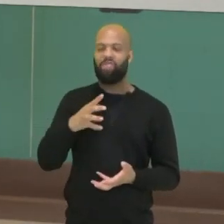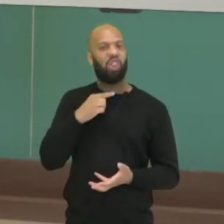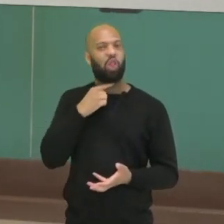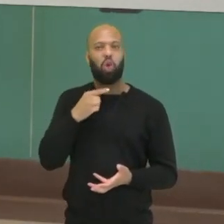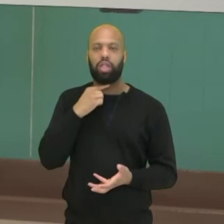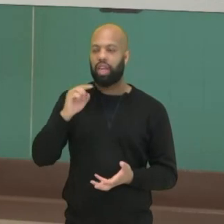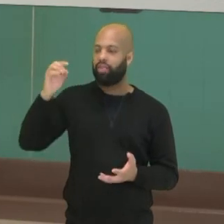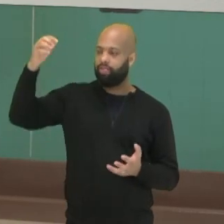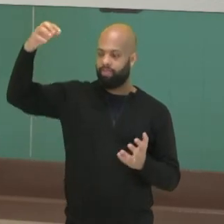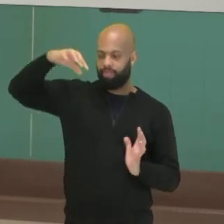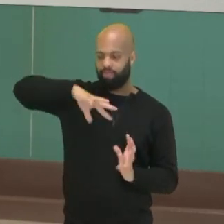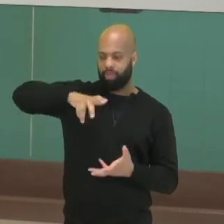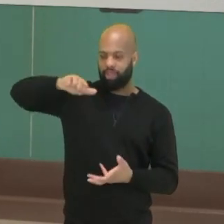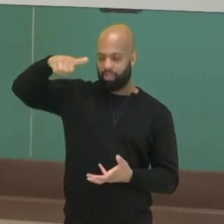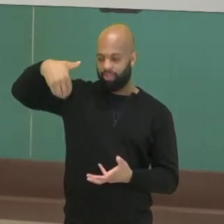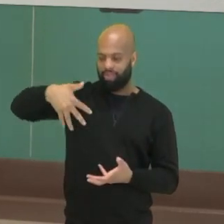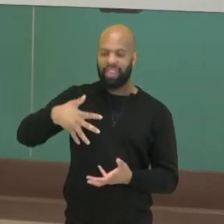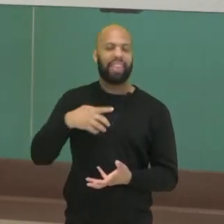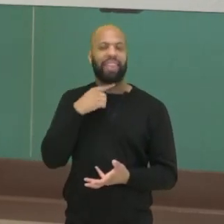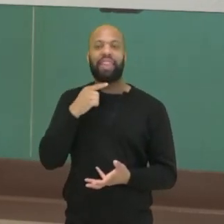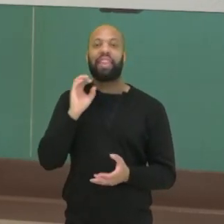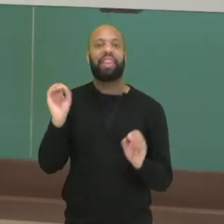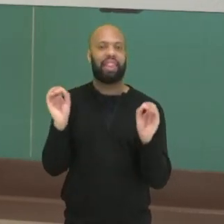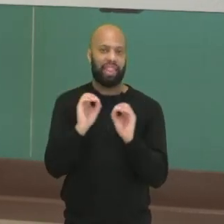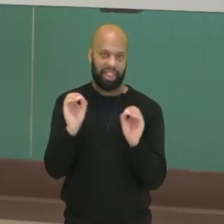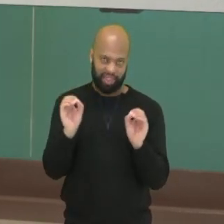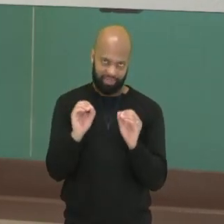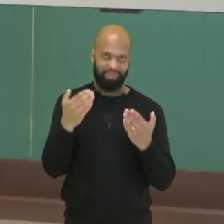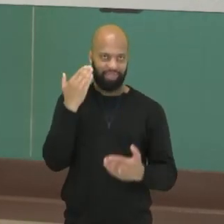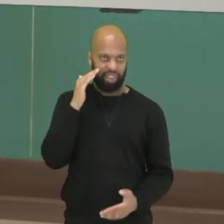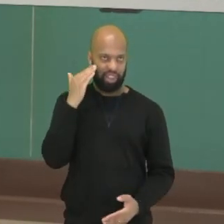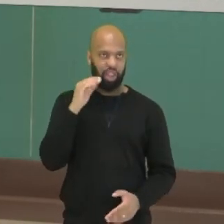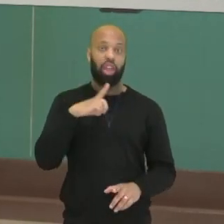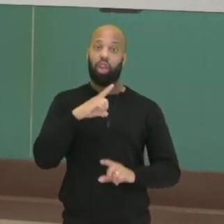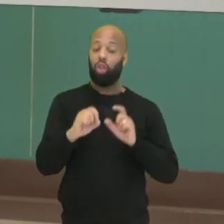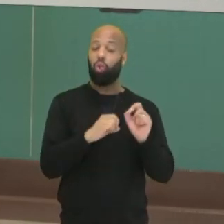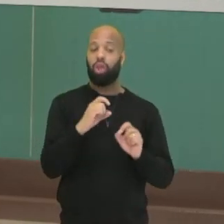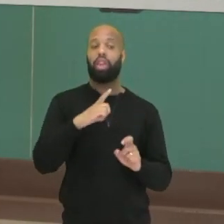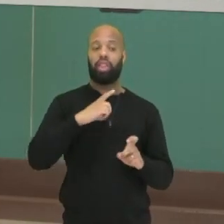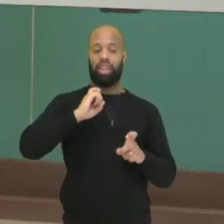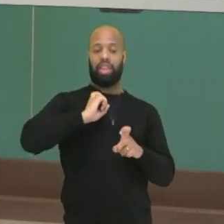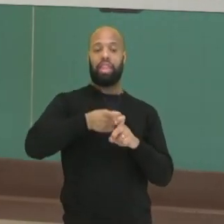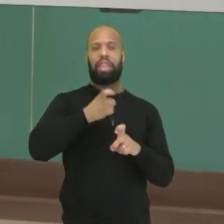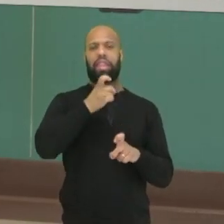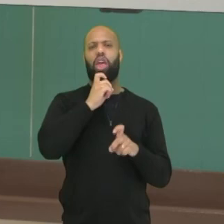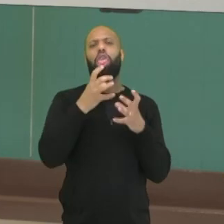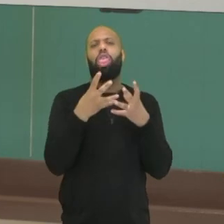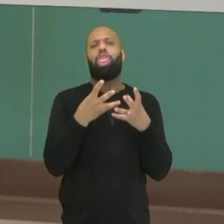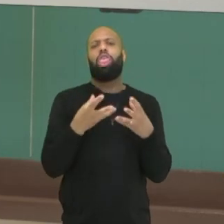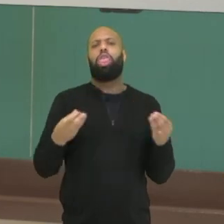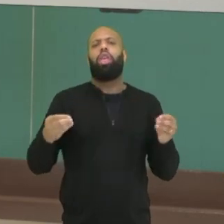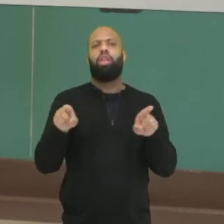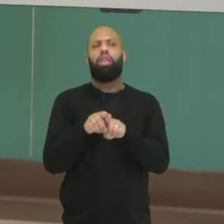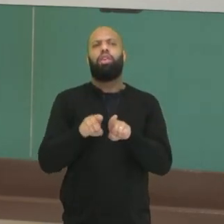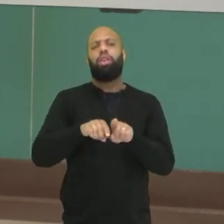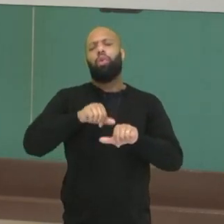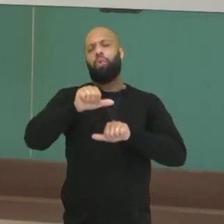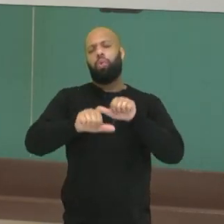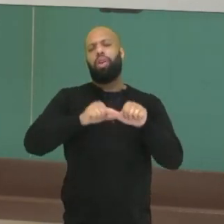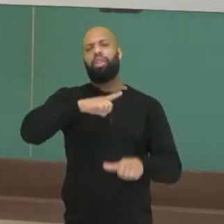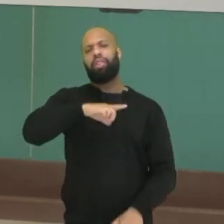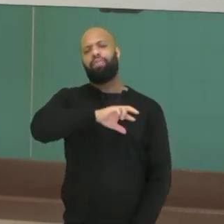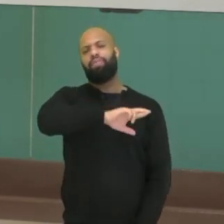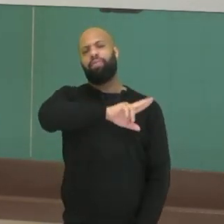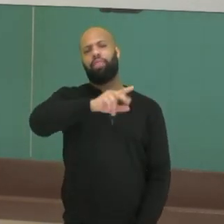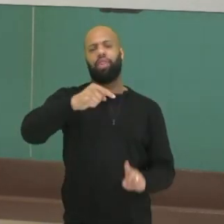mundial, né? Isso vem causando desequilíbrios, né? Derretimento de geleiras, alteração em vários tipos,